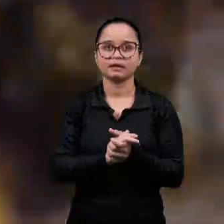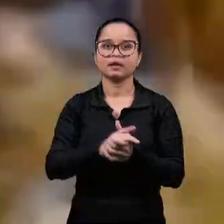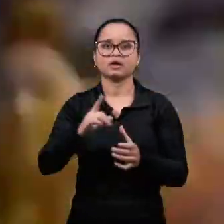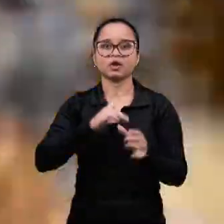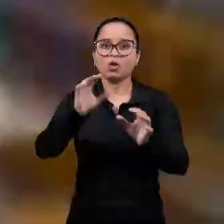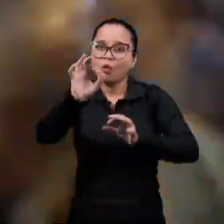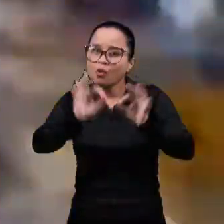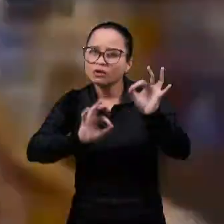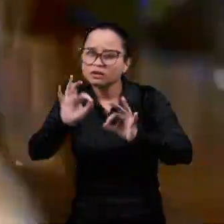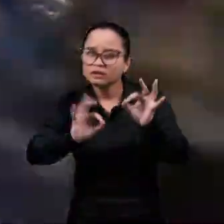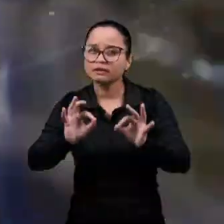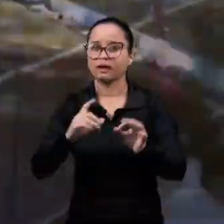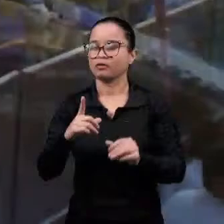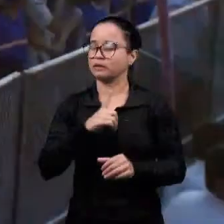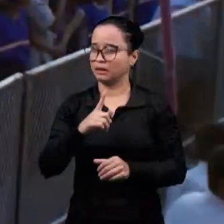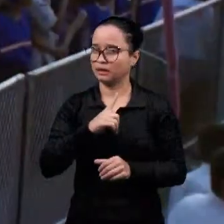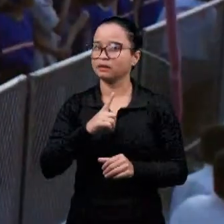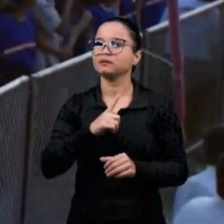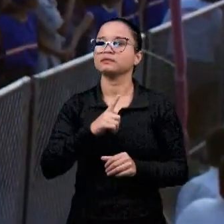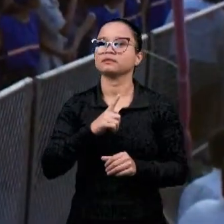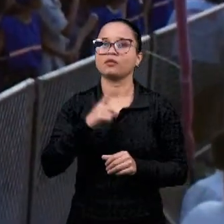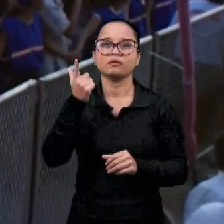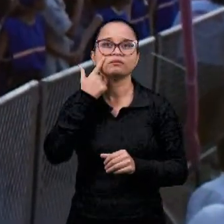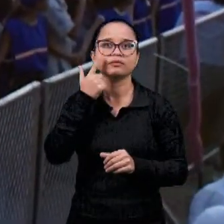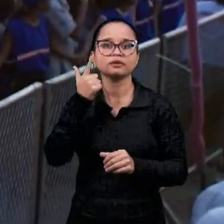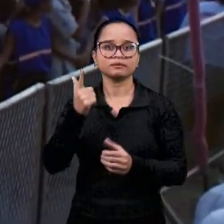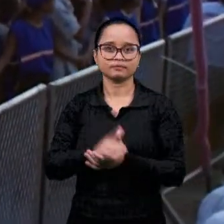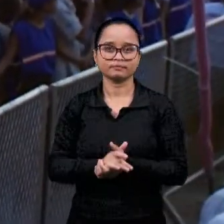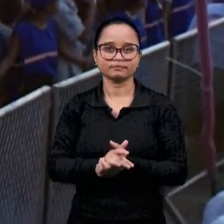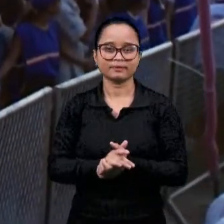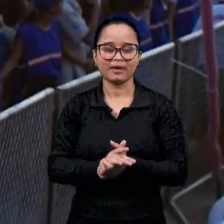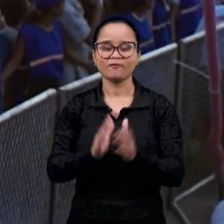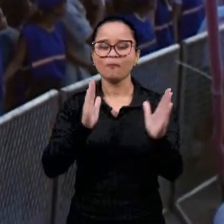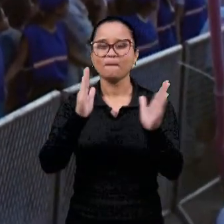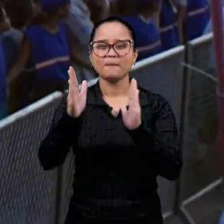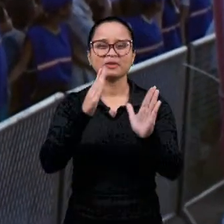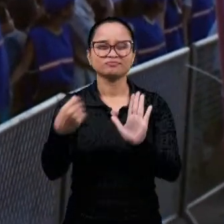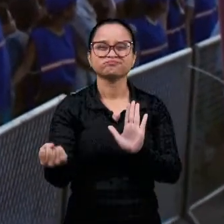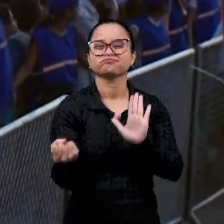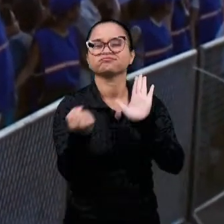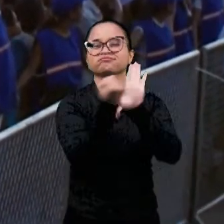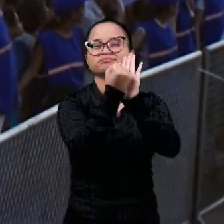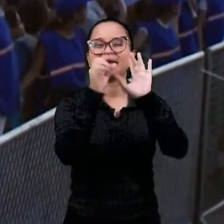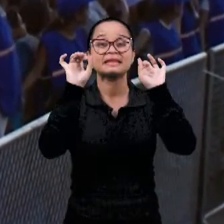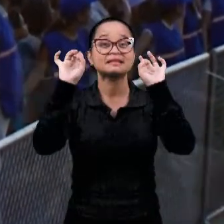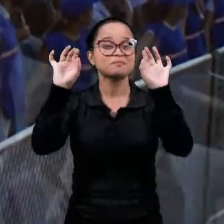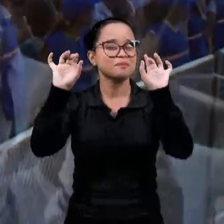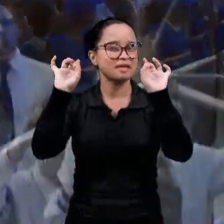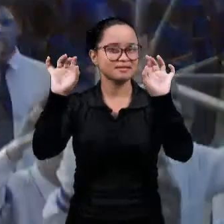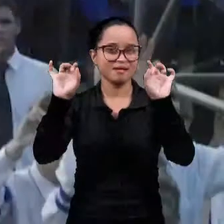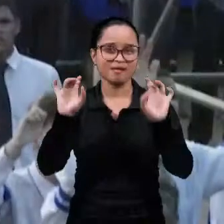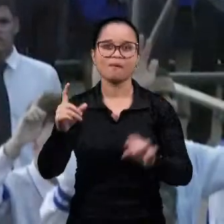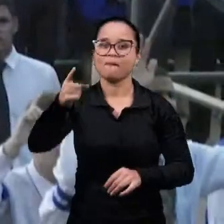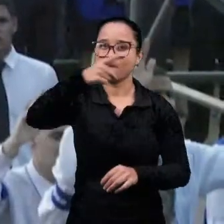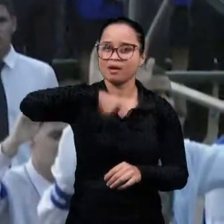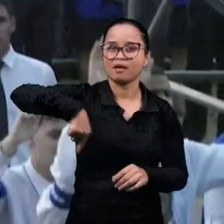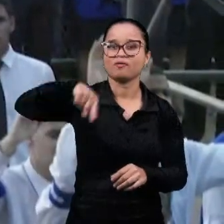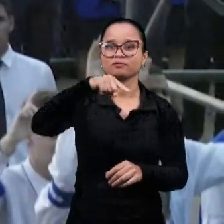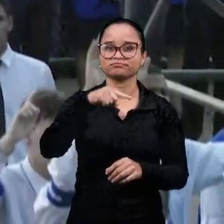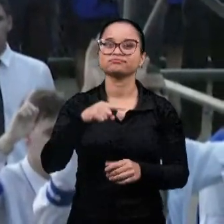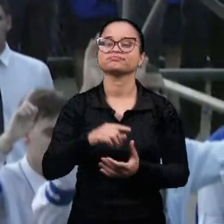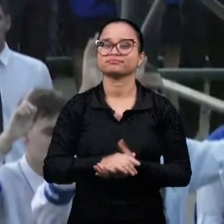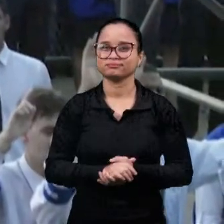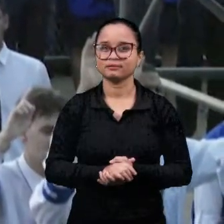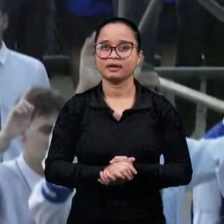ordeira. E que foi um momento marcante para nós. Eu costumo dizer